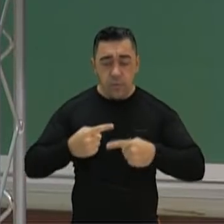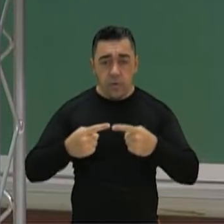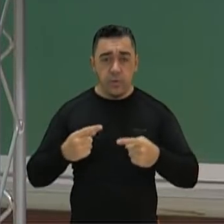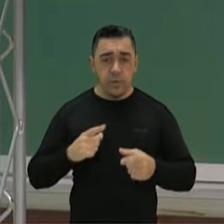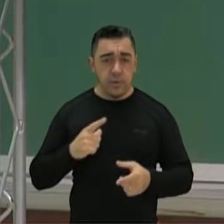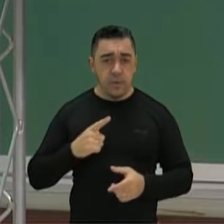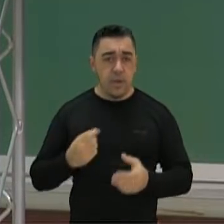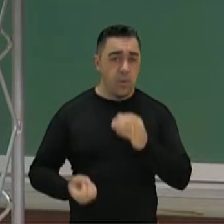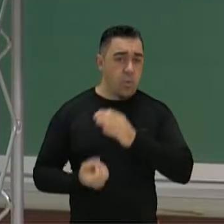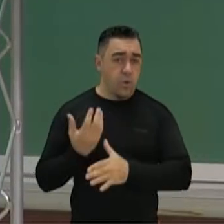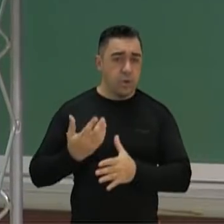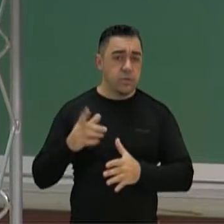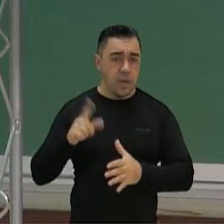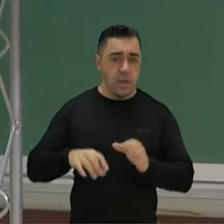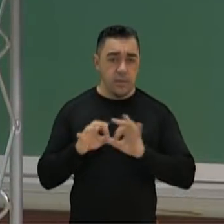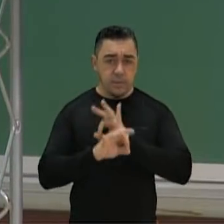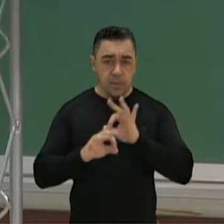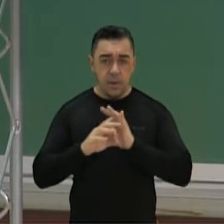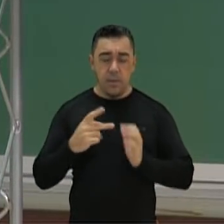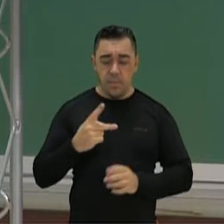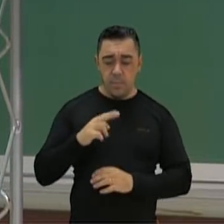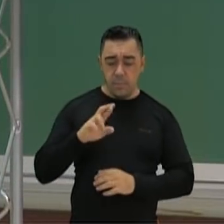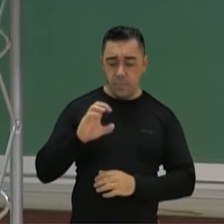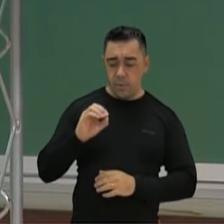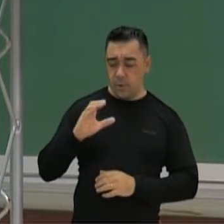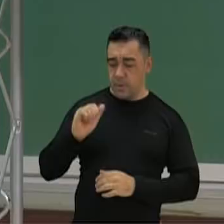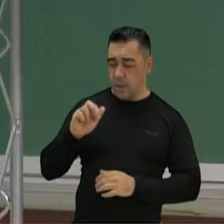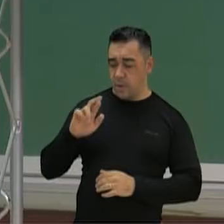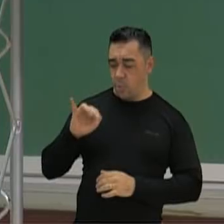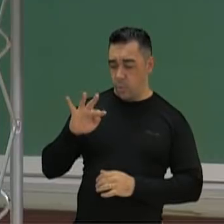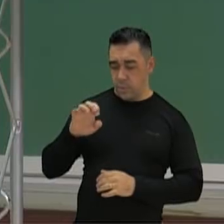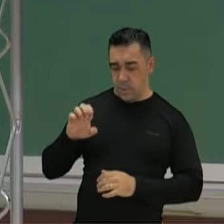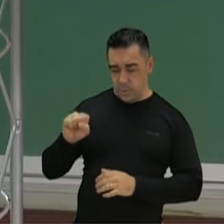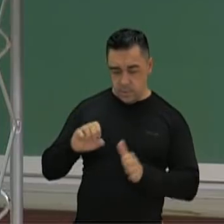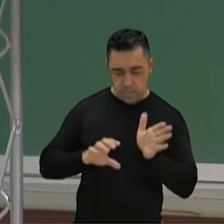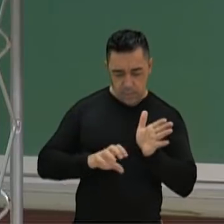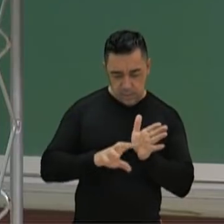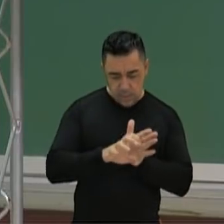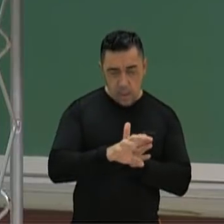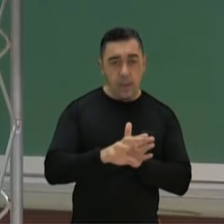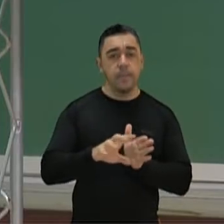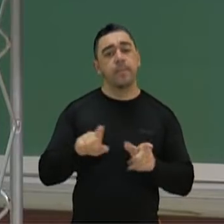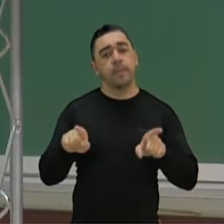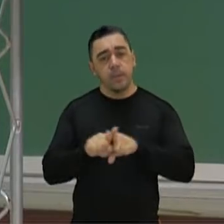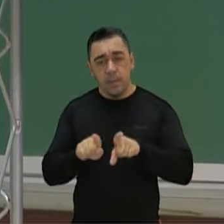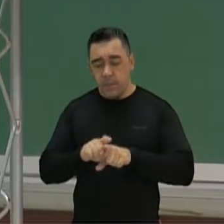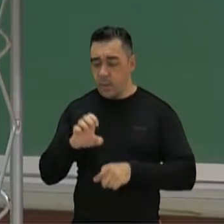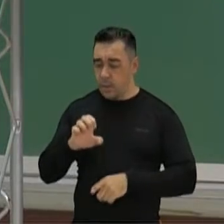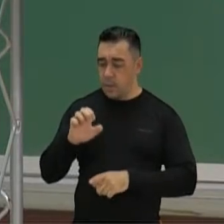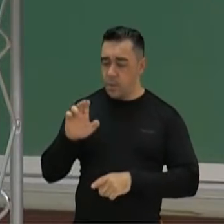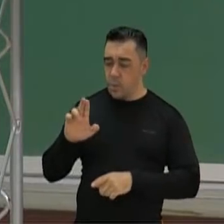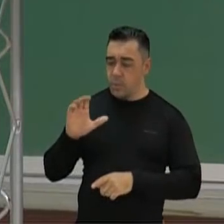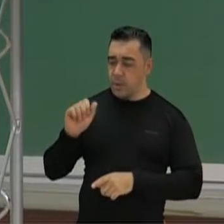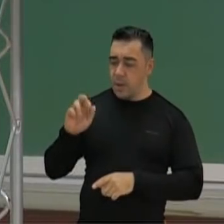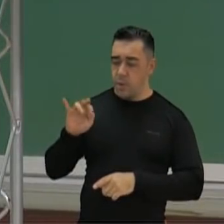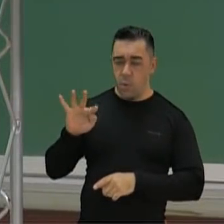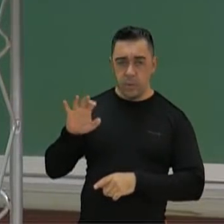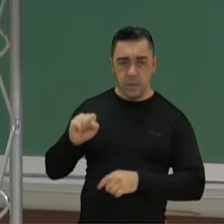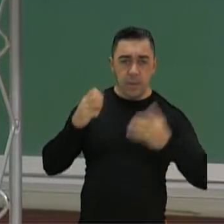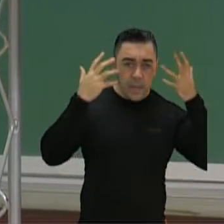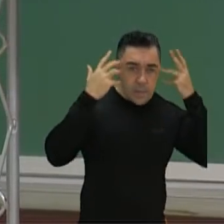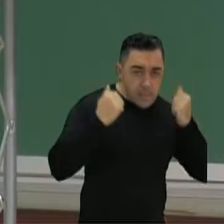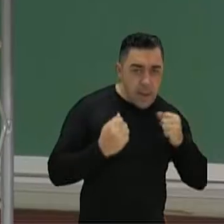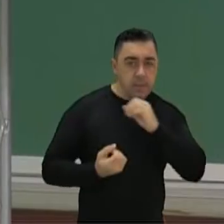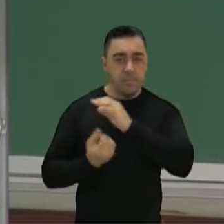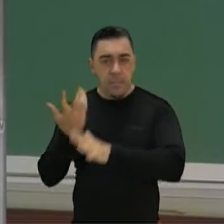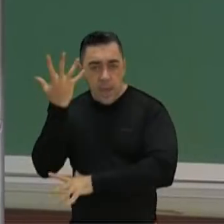deram origem às células procariontes das bactérias e às células eucariontes das plantas, dos animais e